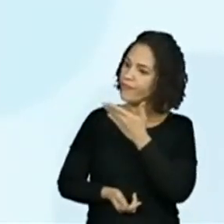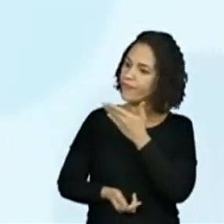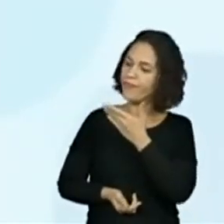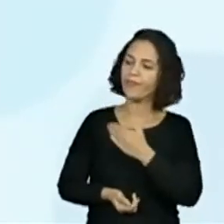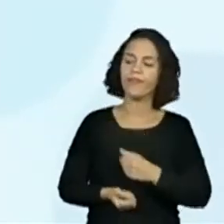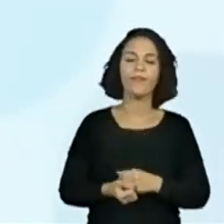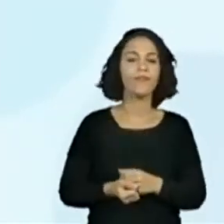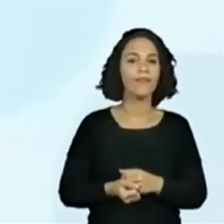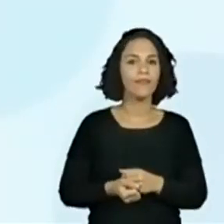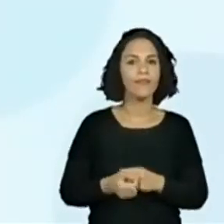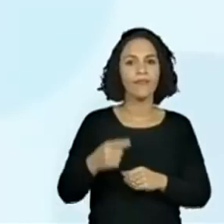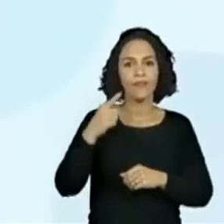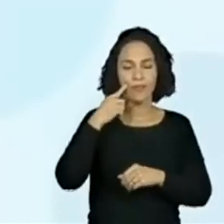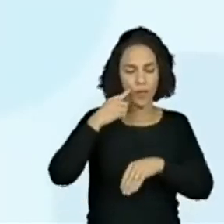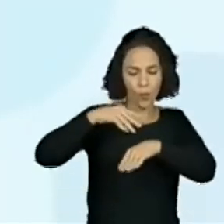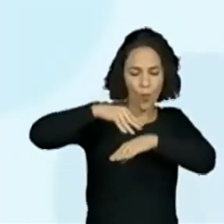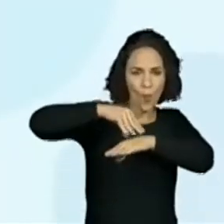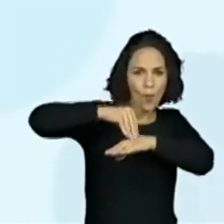Picador sugador.